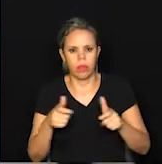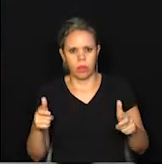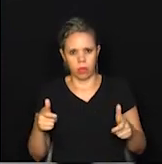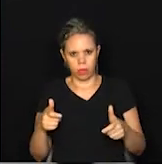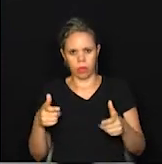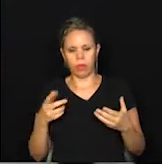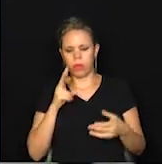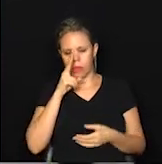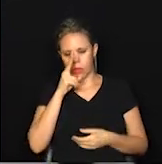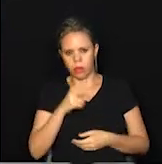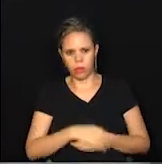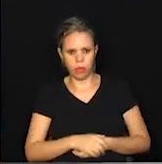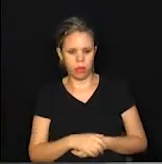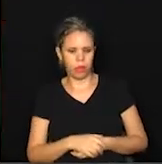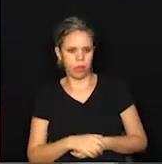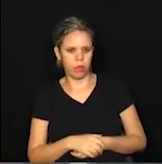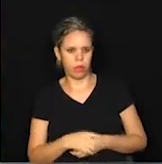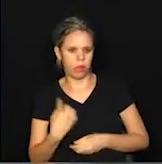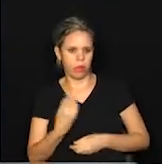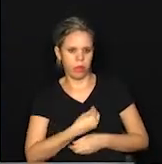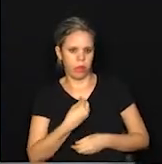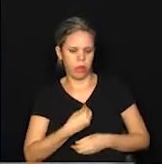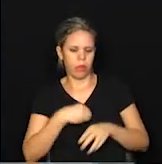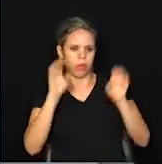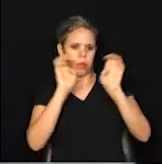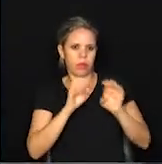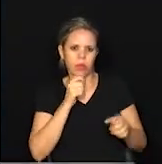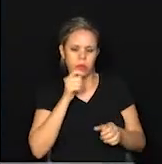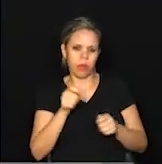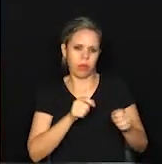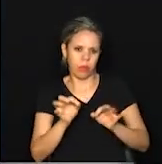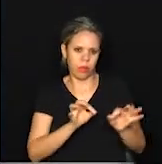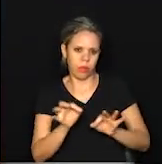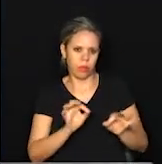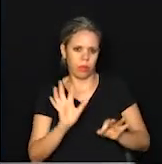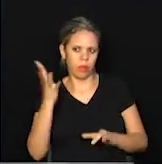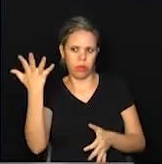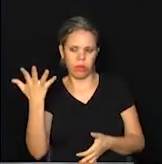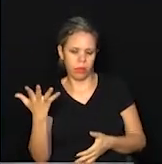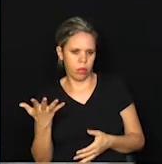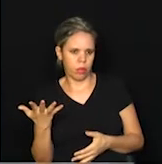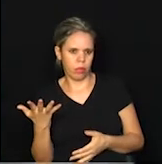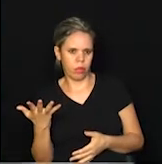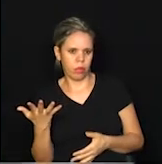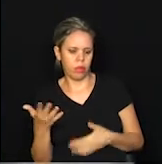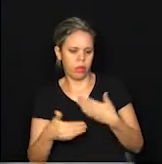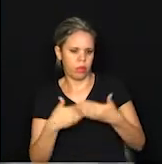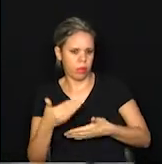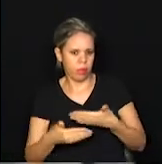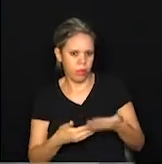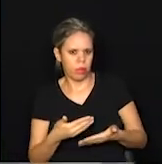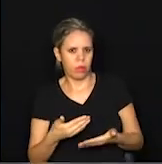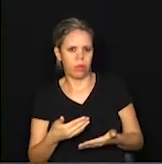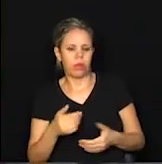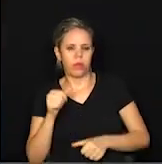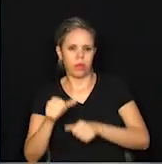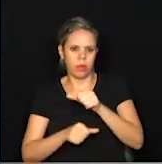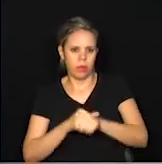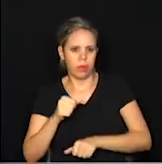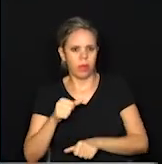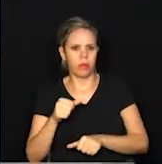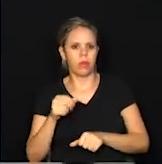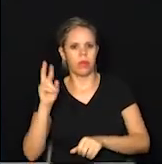muito forte. Então, nós estávamos estruturando uma política e, de repente, isso foi sendo desconstruído por